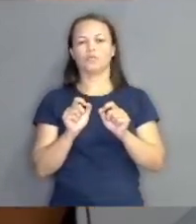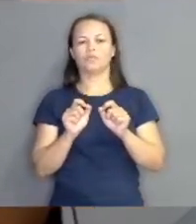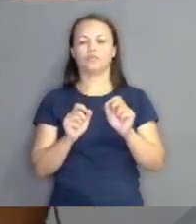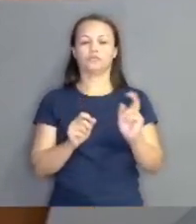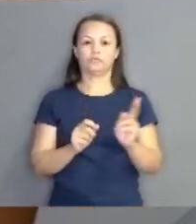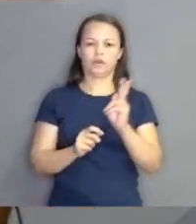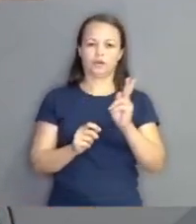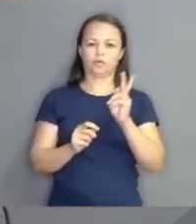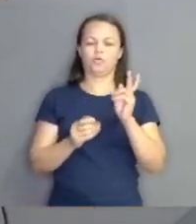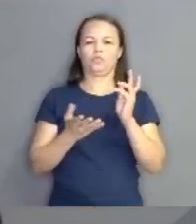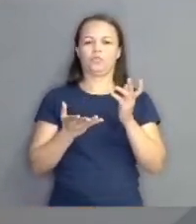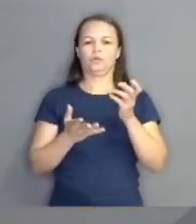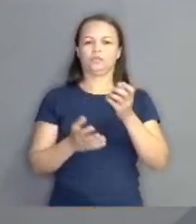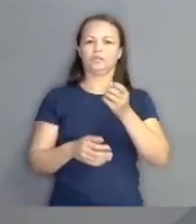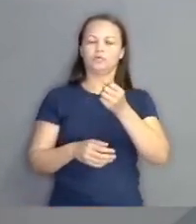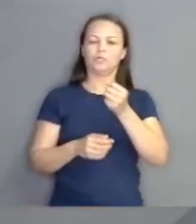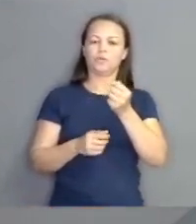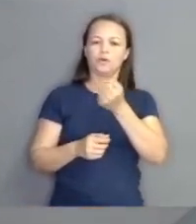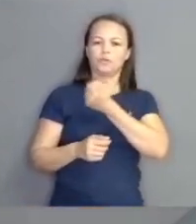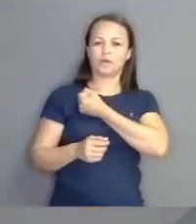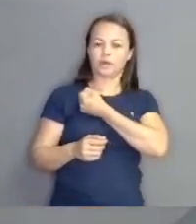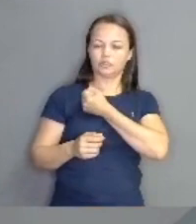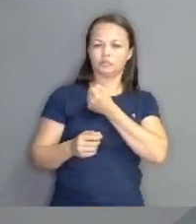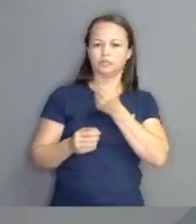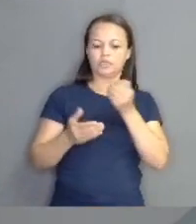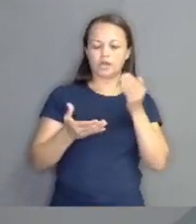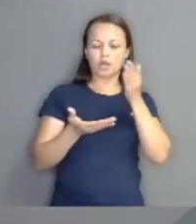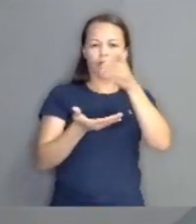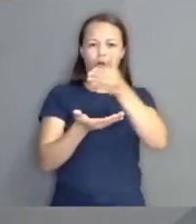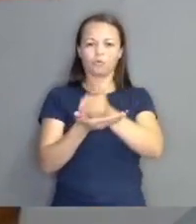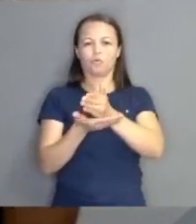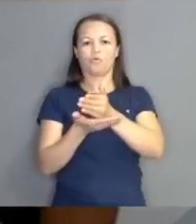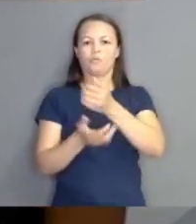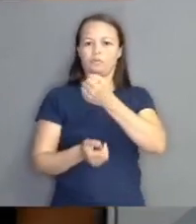depende da posição que ele ocupa no numeral.